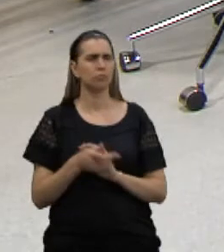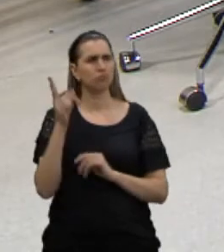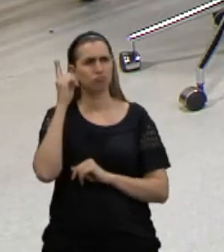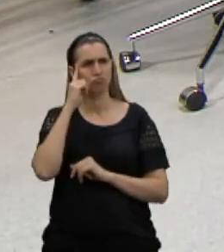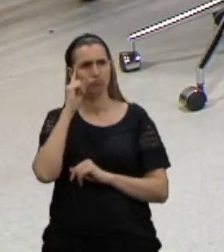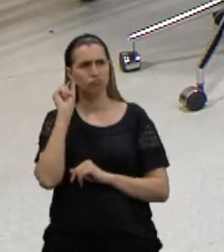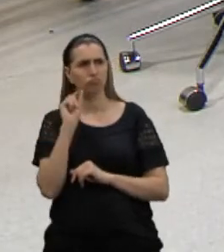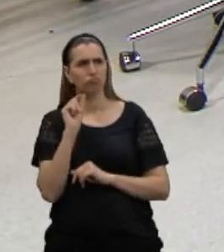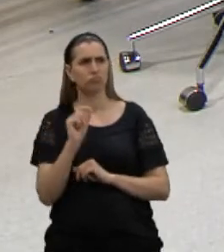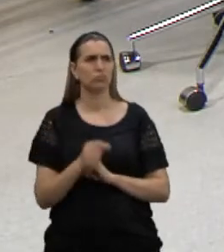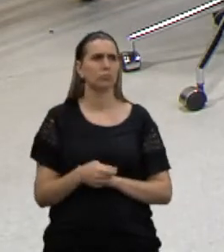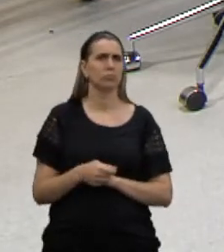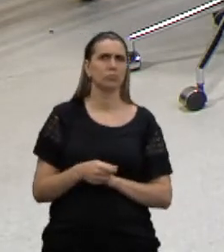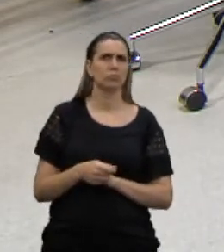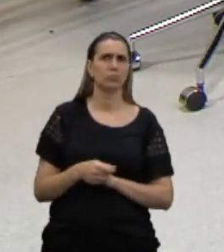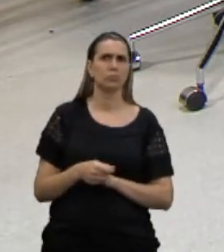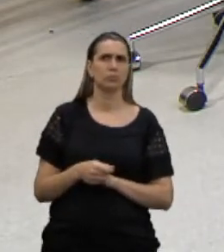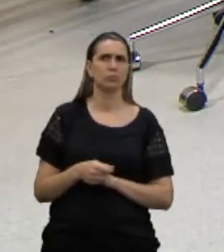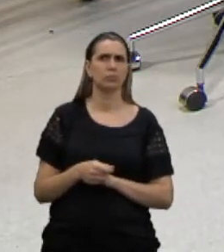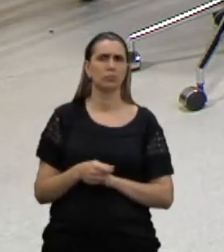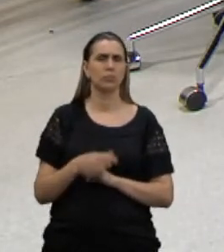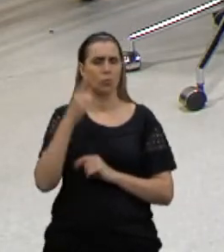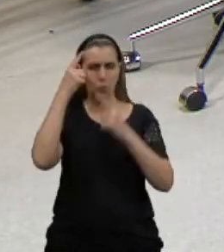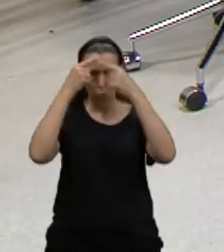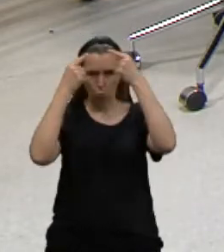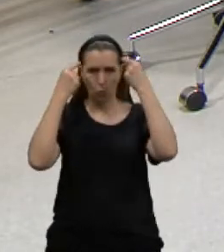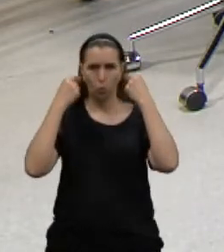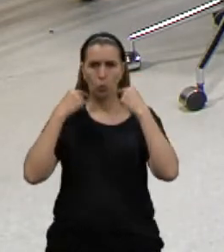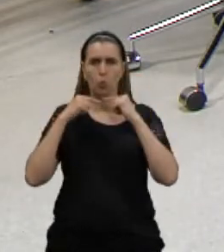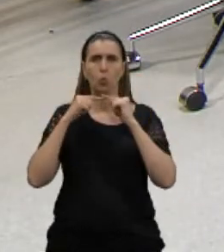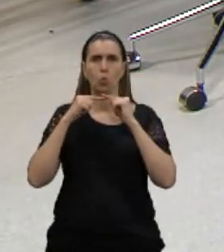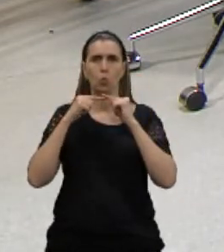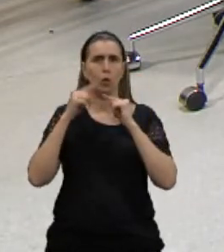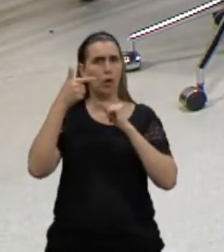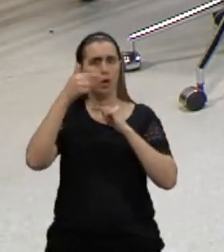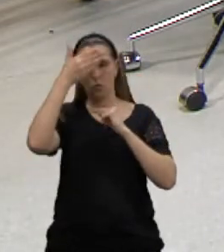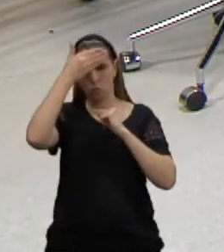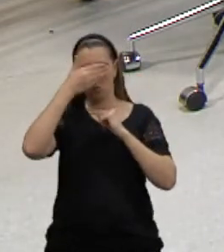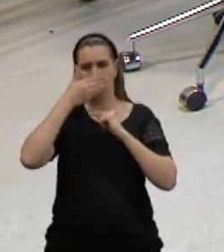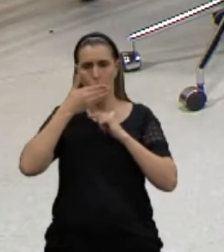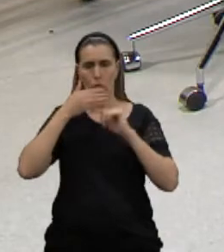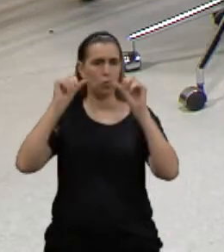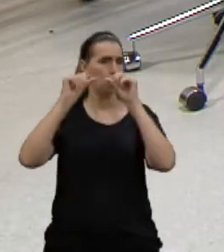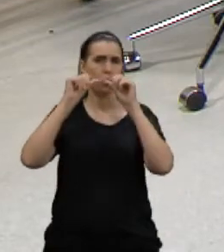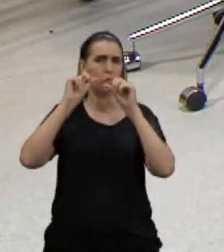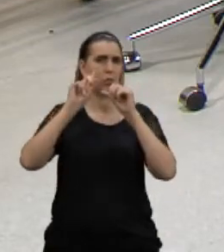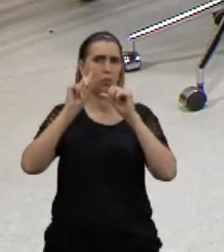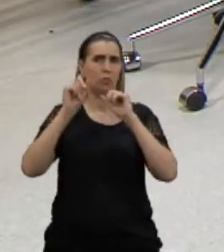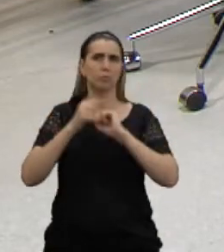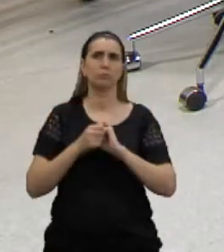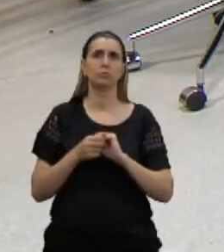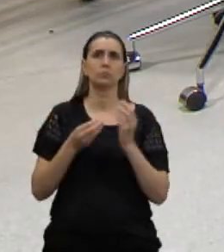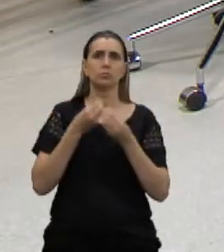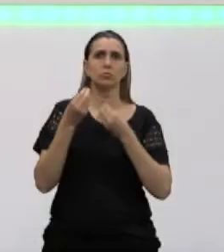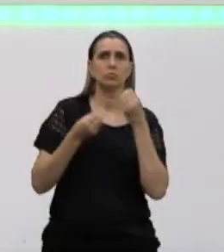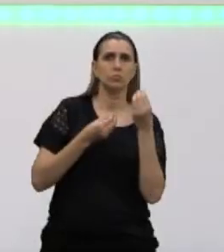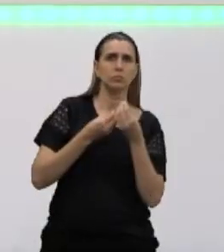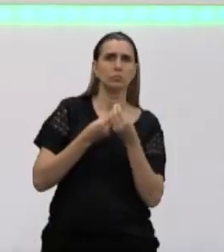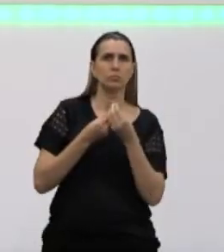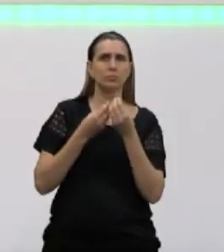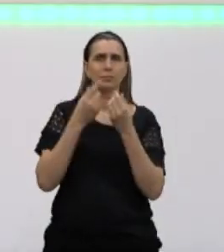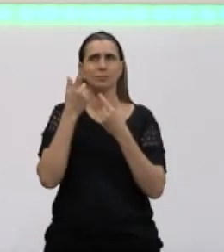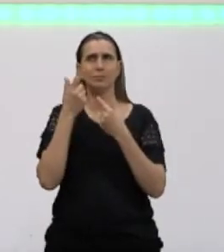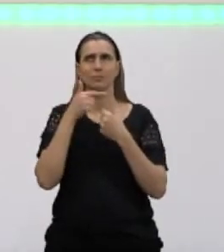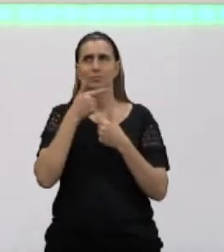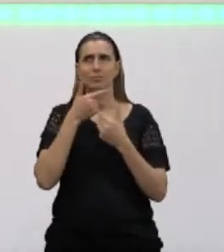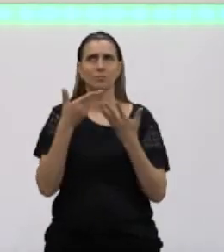pensando no rosto, né? Porque a gente não tem um rosto simétrico. Exato. E como fica